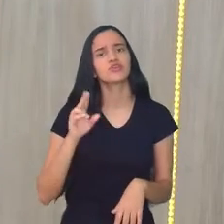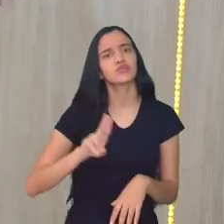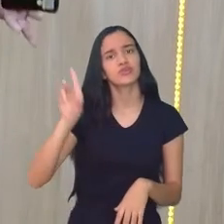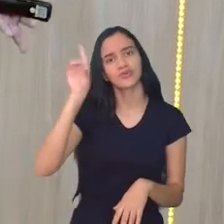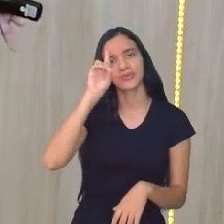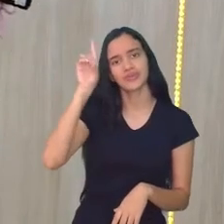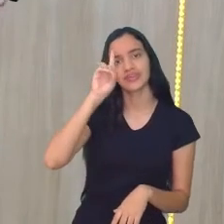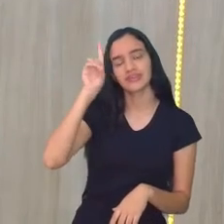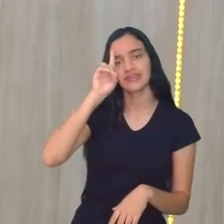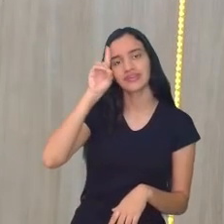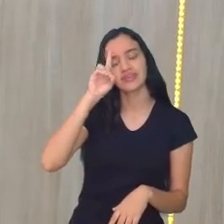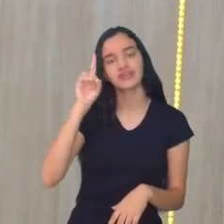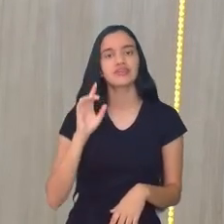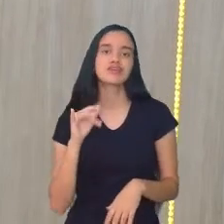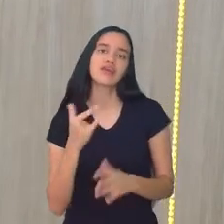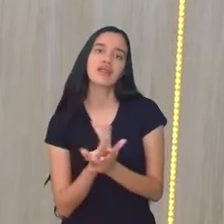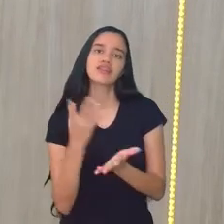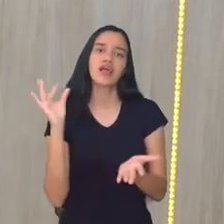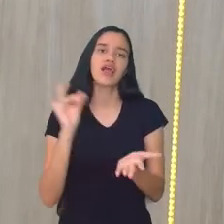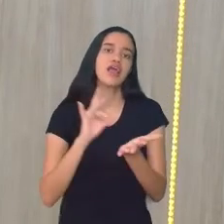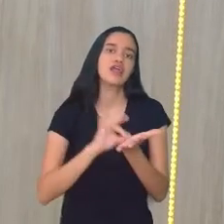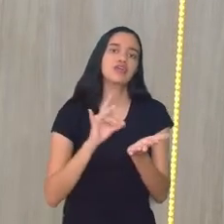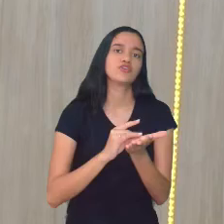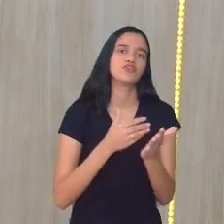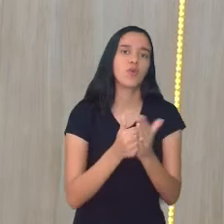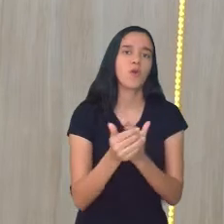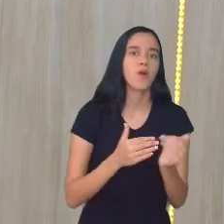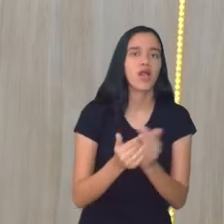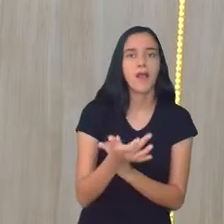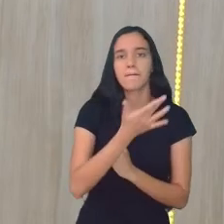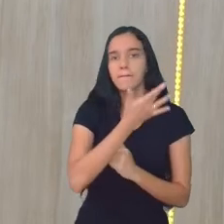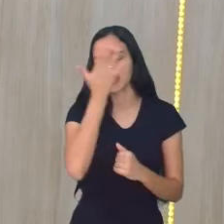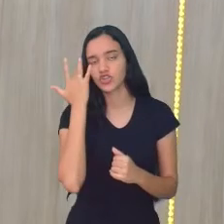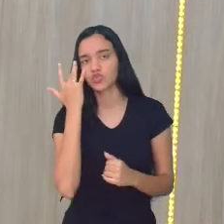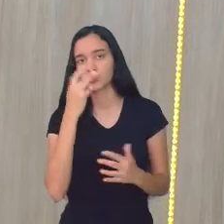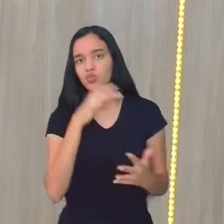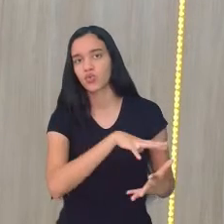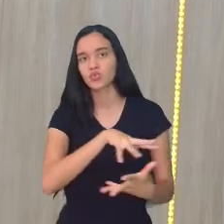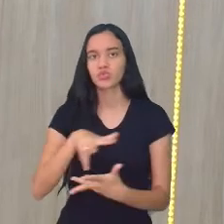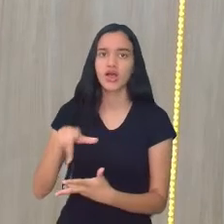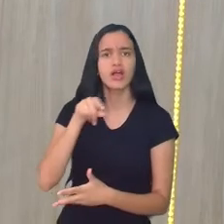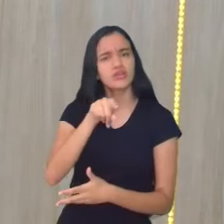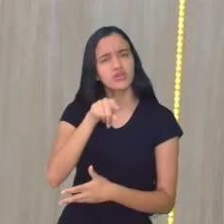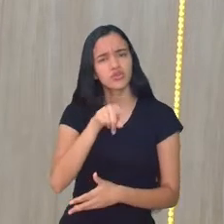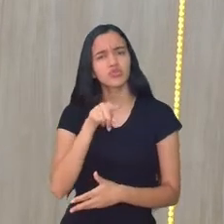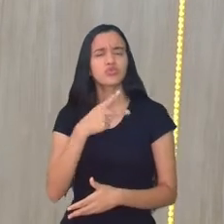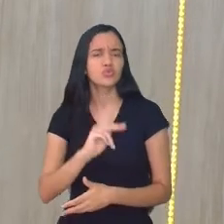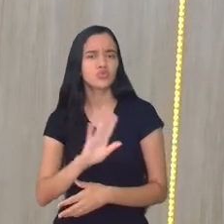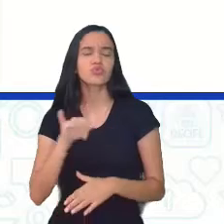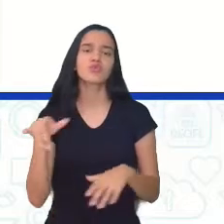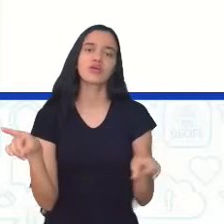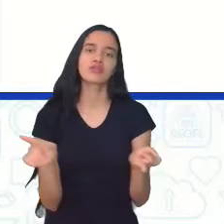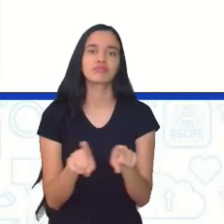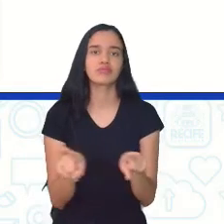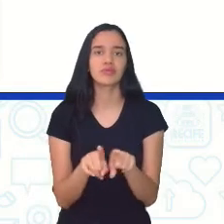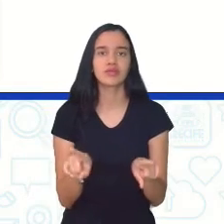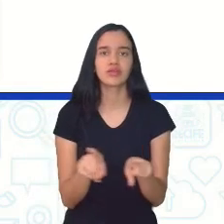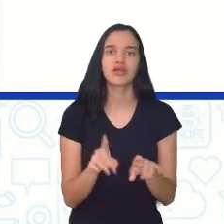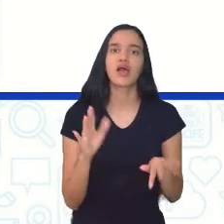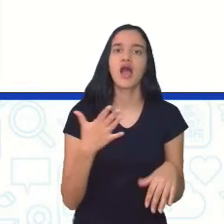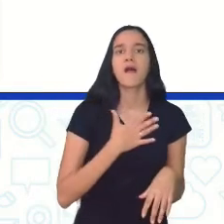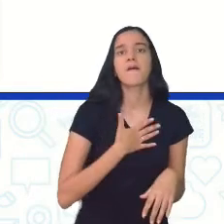dia. Faz parte da realidade de qualquer pessoa em qualquer parte do mundo. A tua também. A minha, a